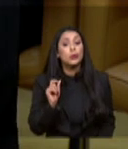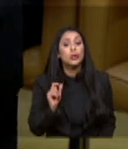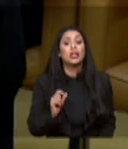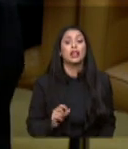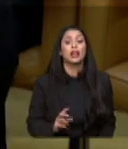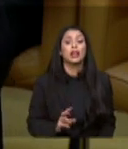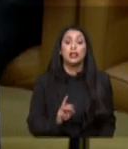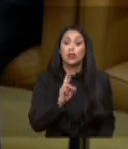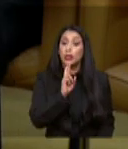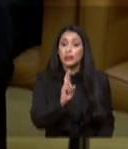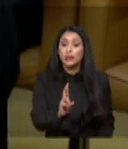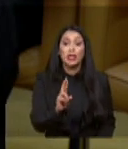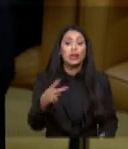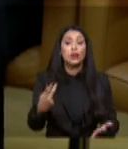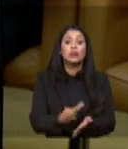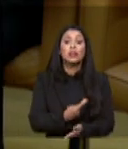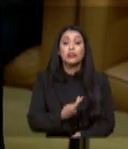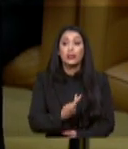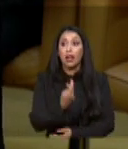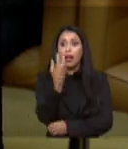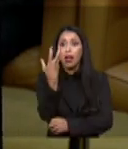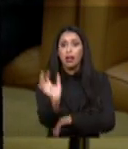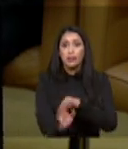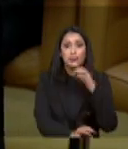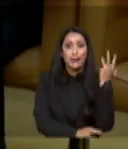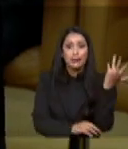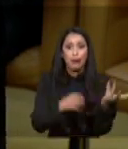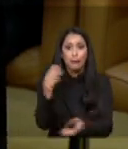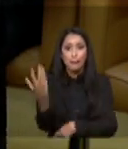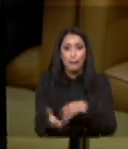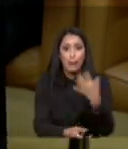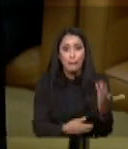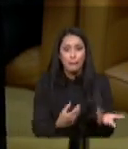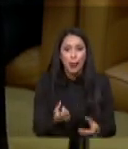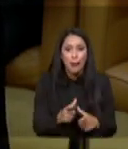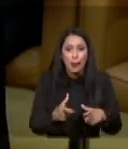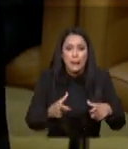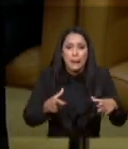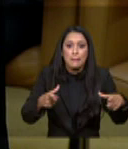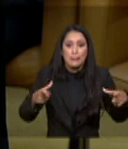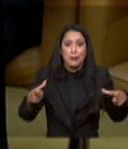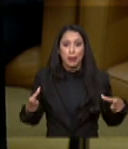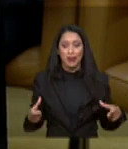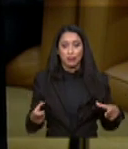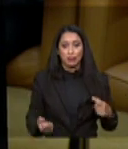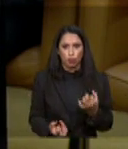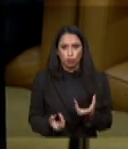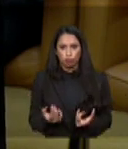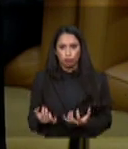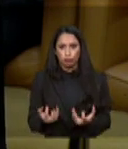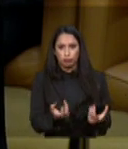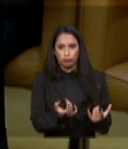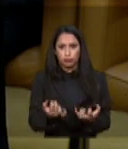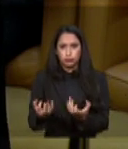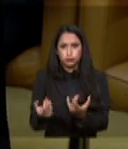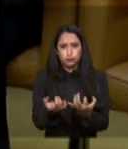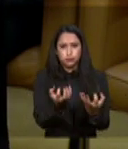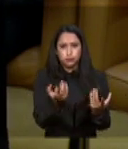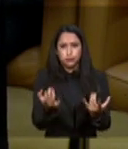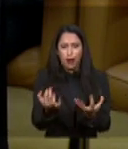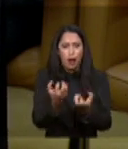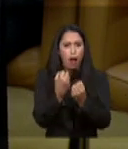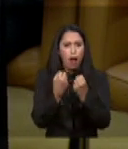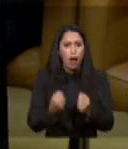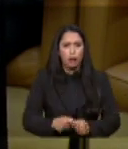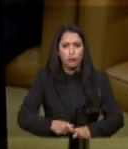são o aumento do desmatamento, são o aumento de queimadas, o aumento da degradação